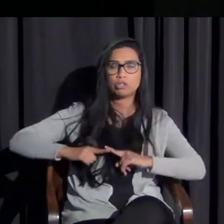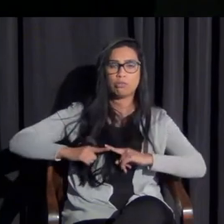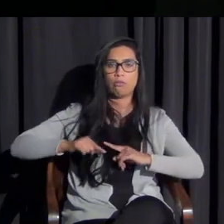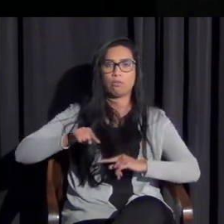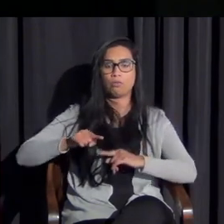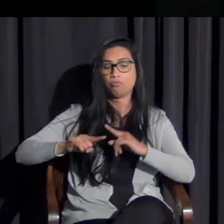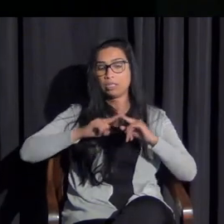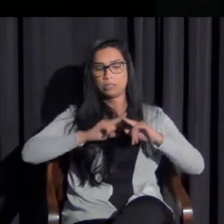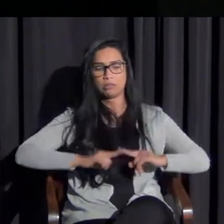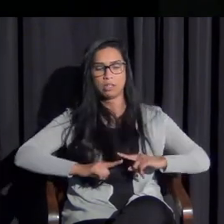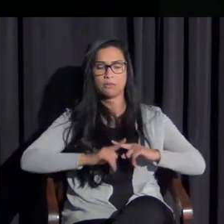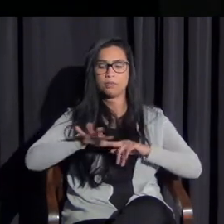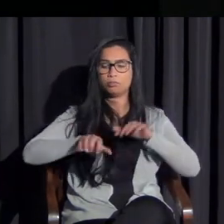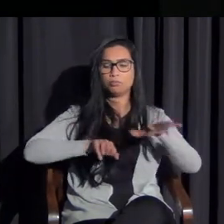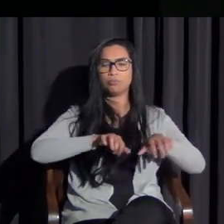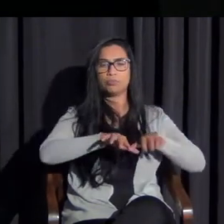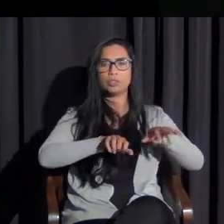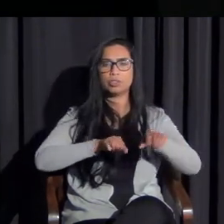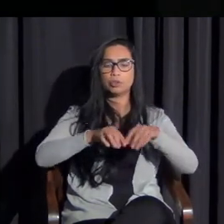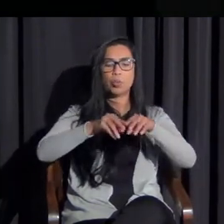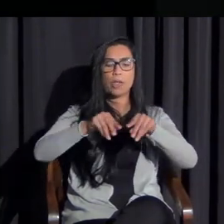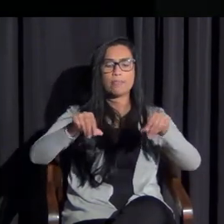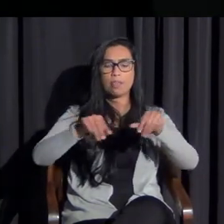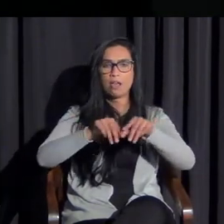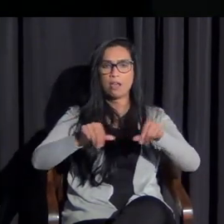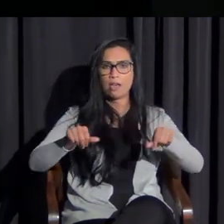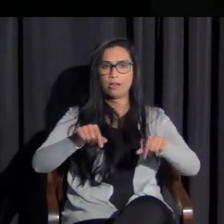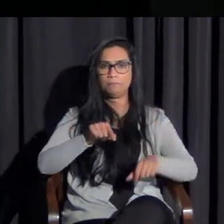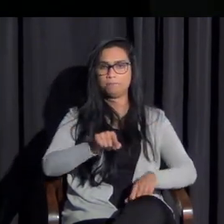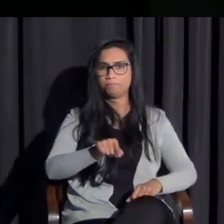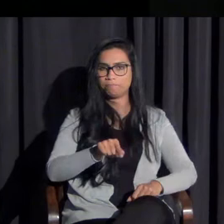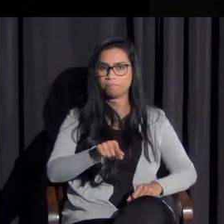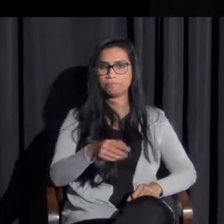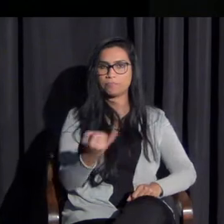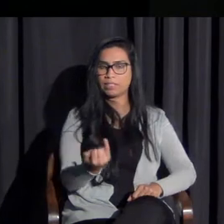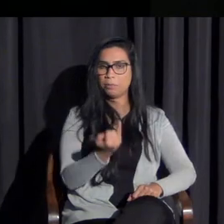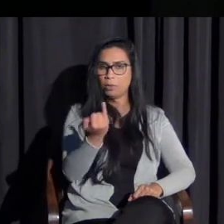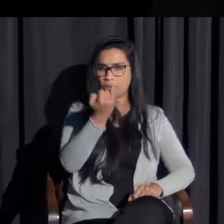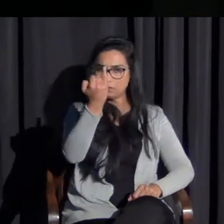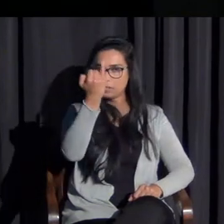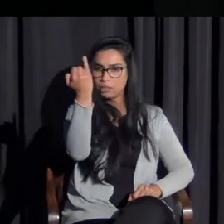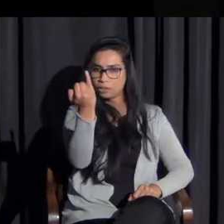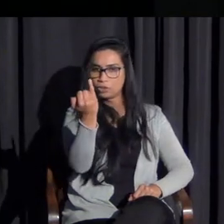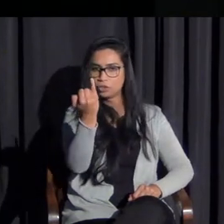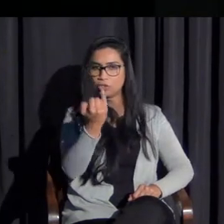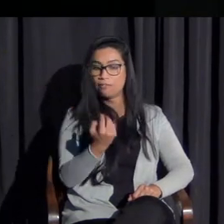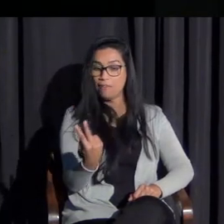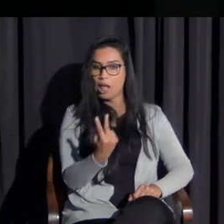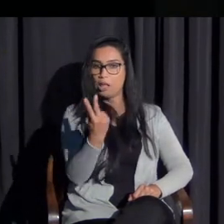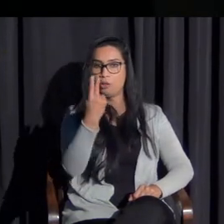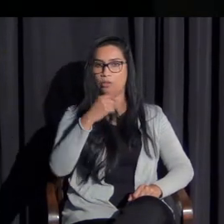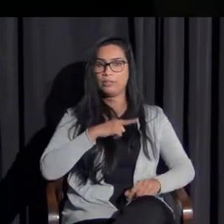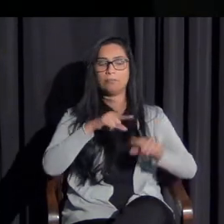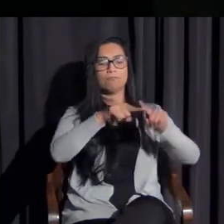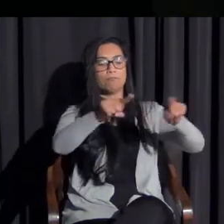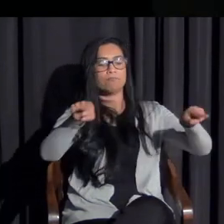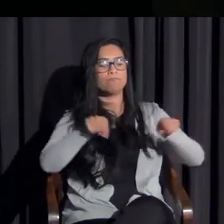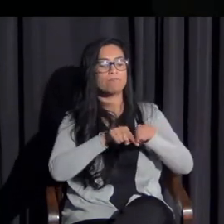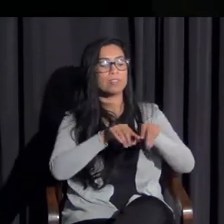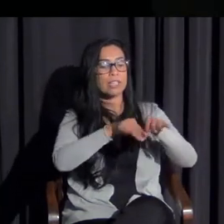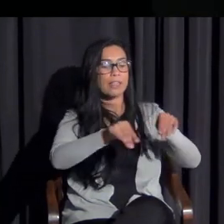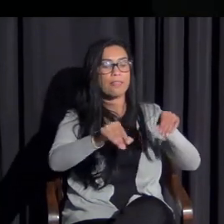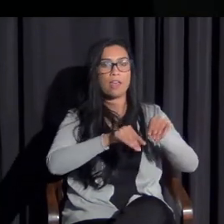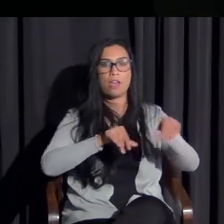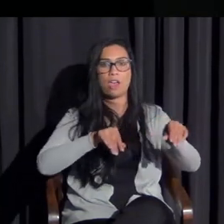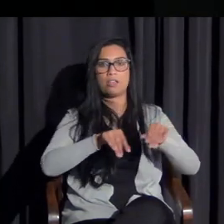né, do solo, da terra, se faz extremamente importante, né, um metro quadrado, nessas disputas,